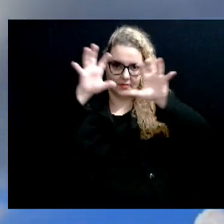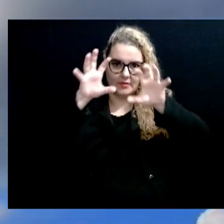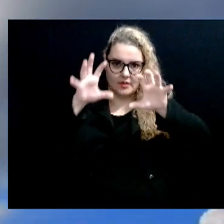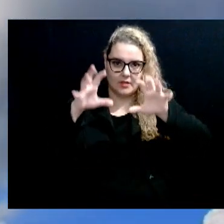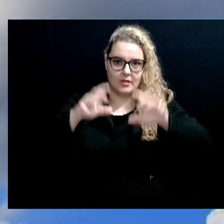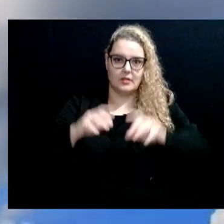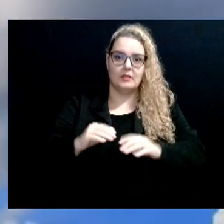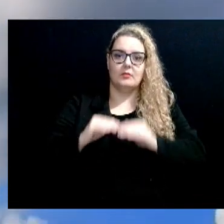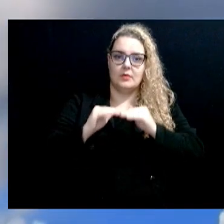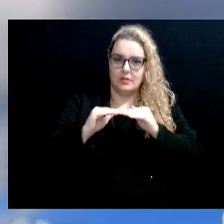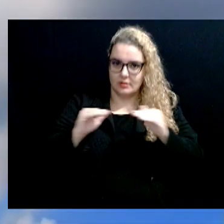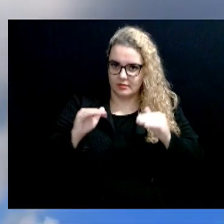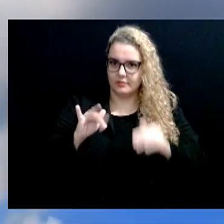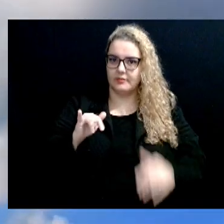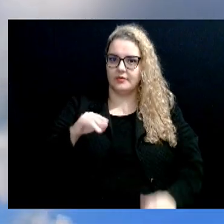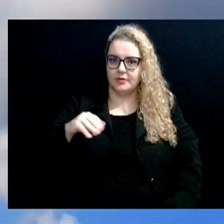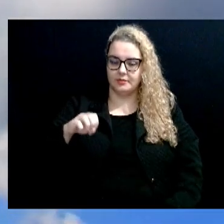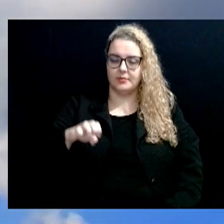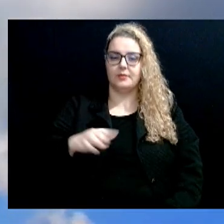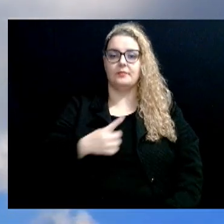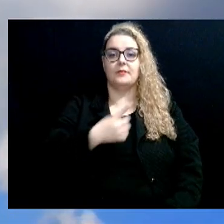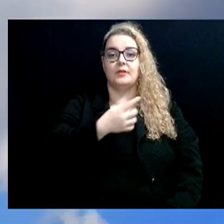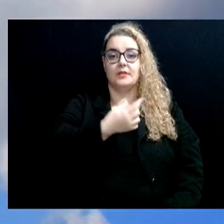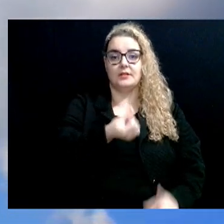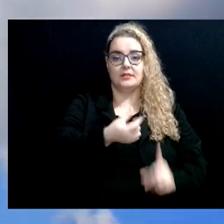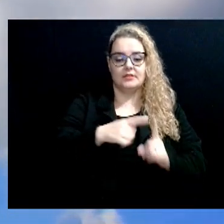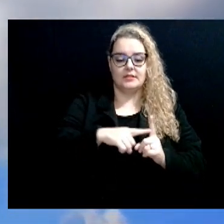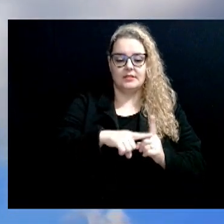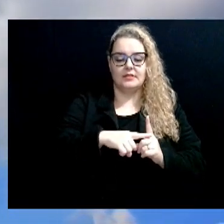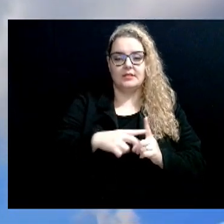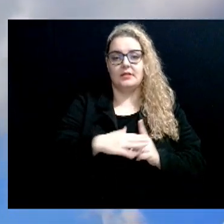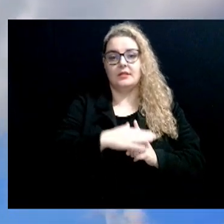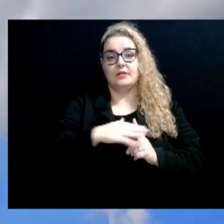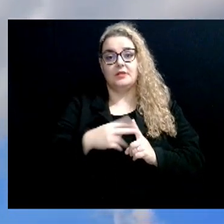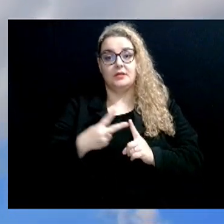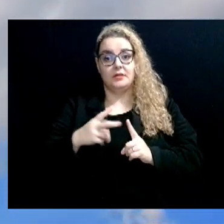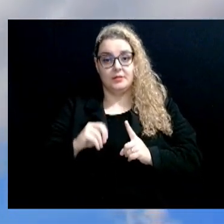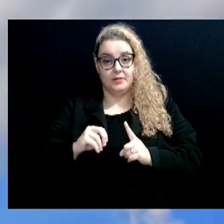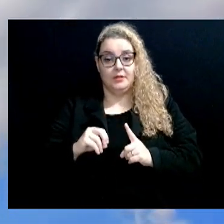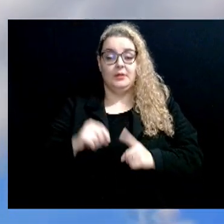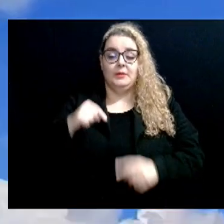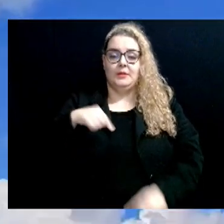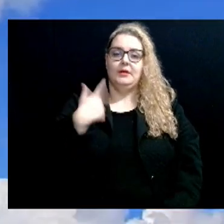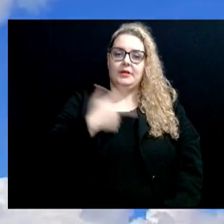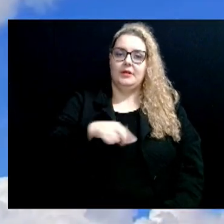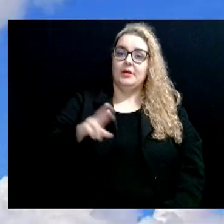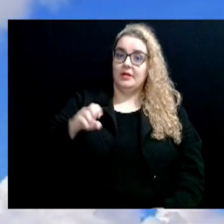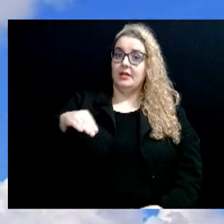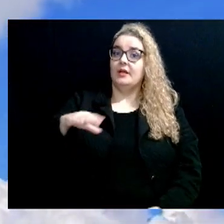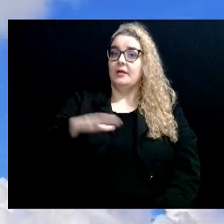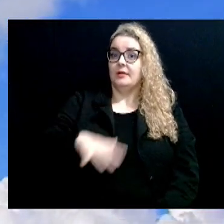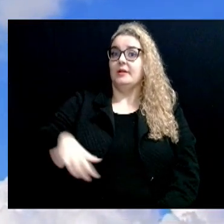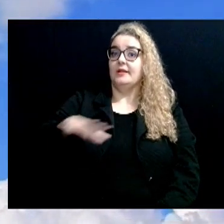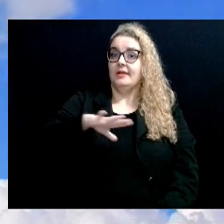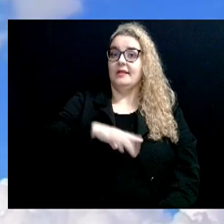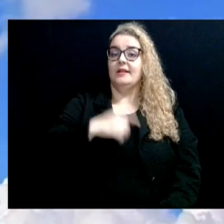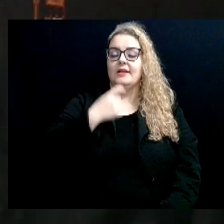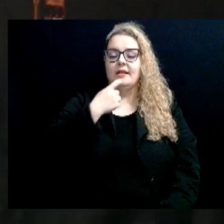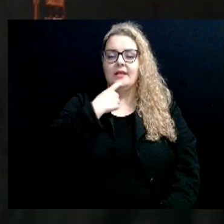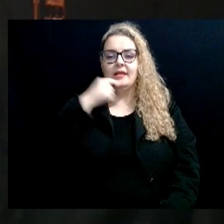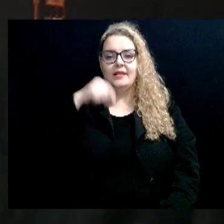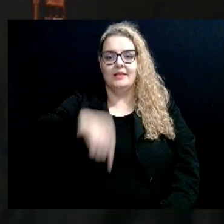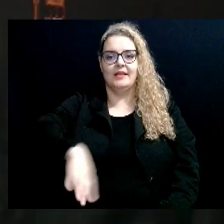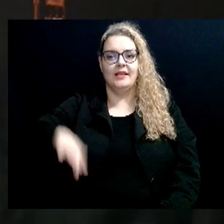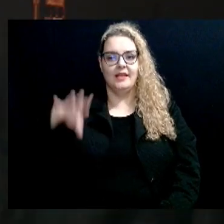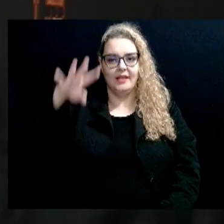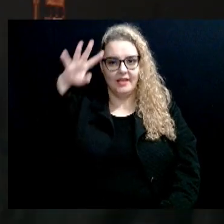firme. 16, 20, essa é a temperatura prevista para a nossa metrópole nesta quarta-feira. Que você possa fazer